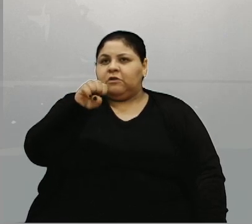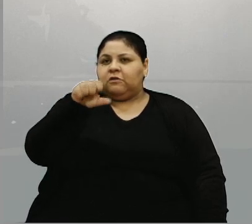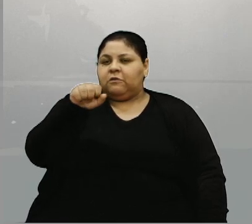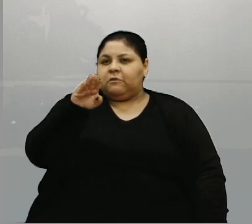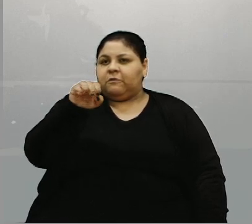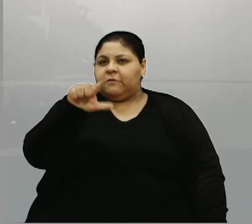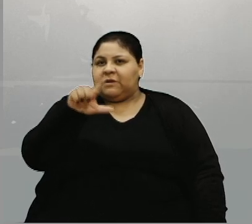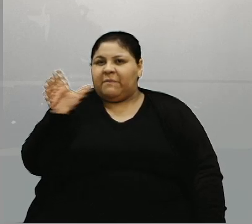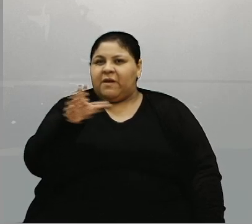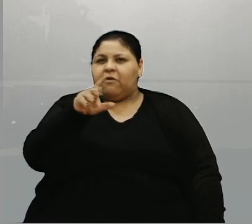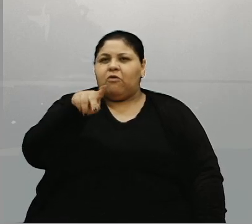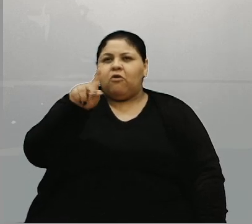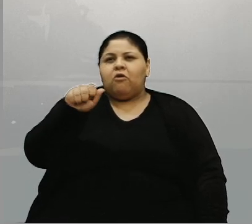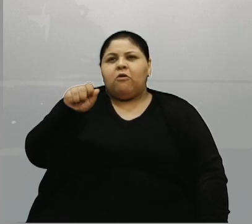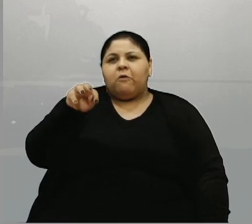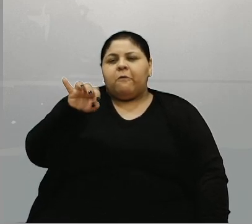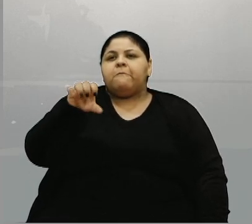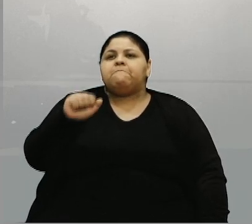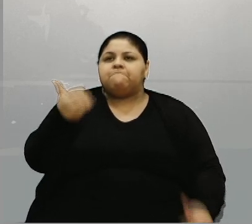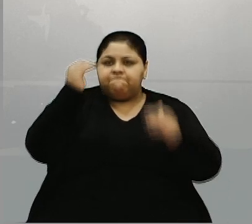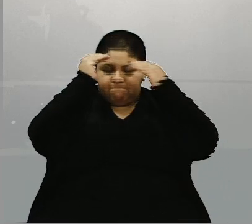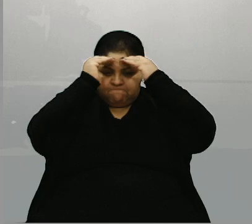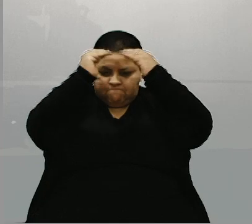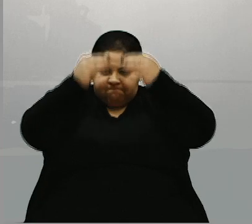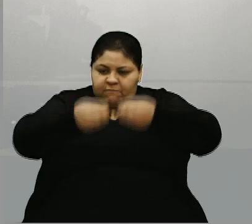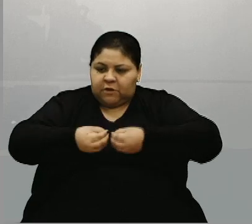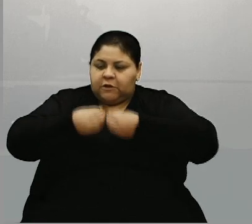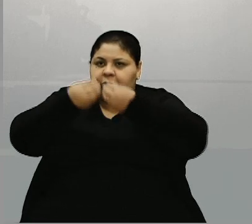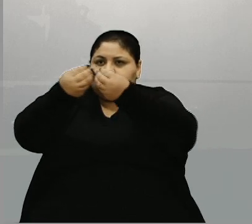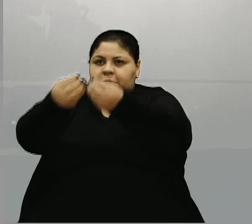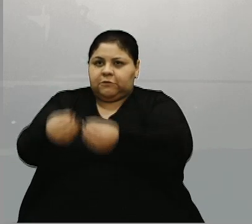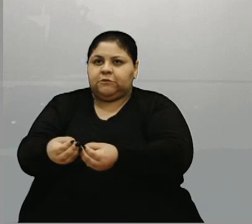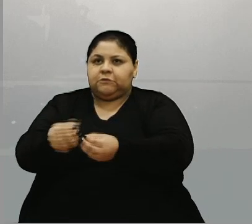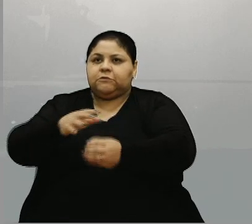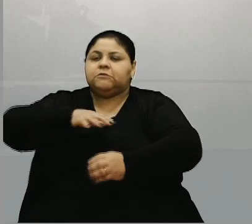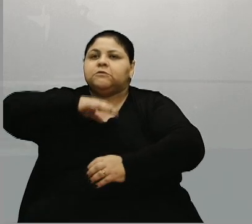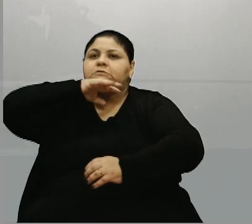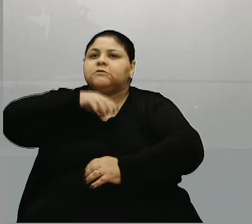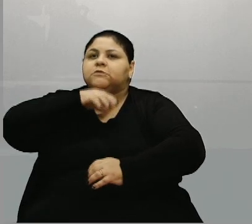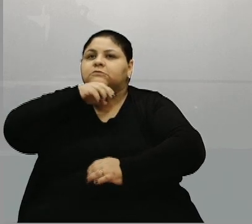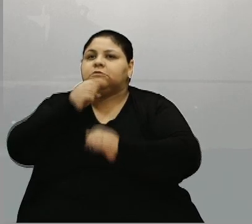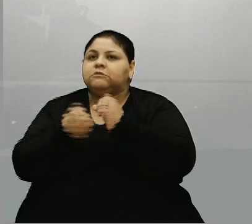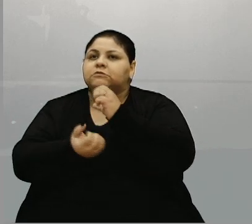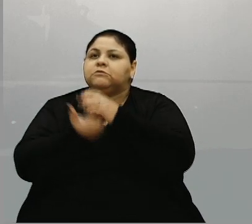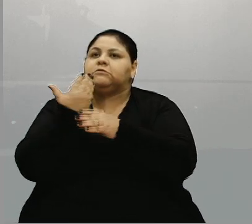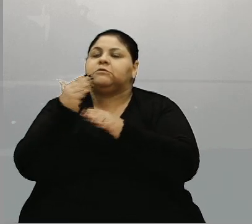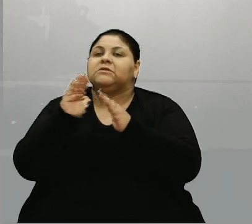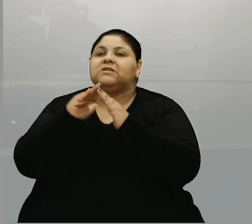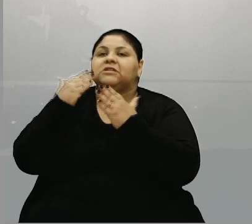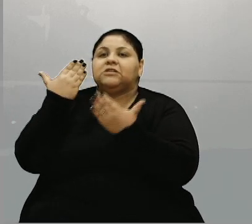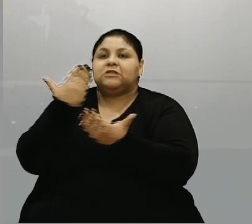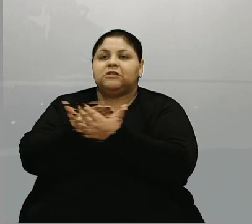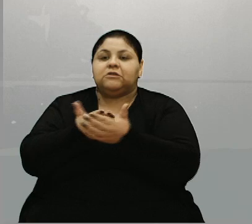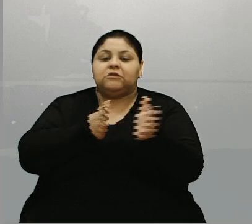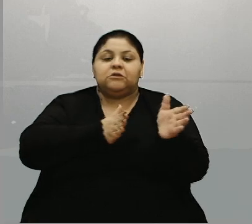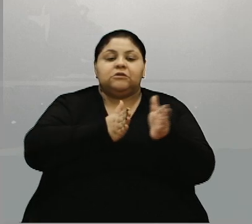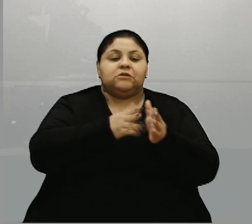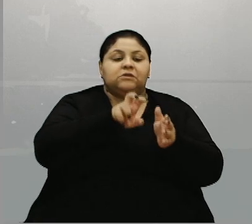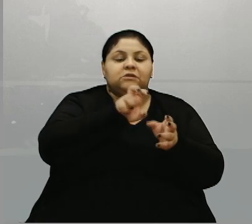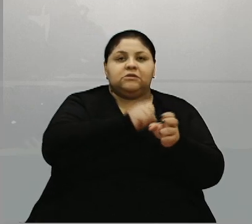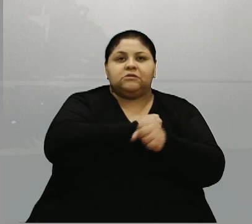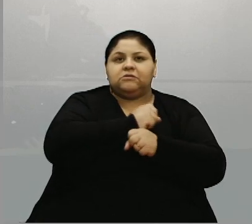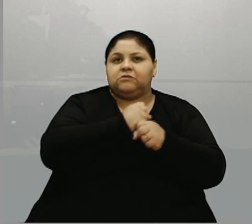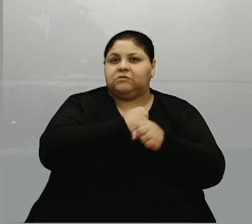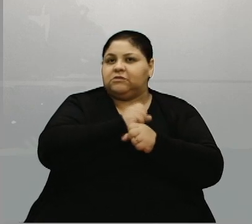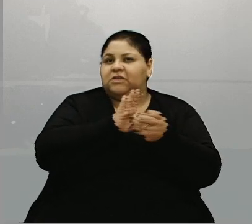Kátia Boff, que comprometeram a ceder o local para a instalação da comentada escola pelo período de 5 anos, sem